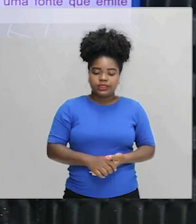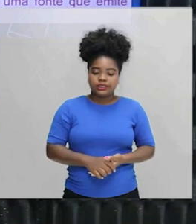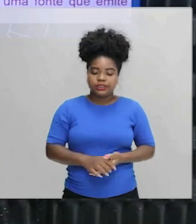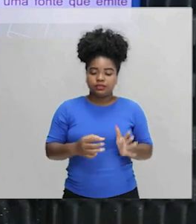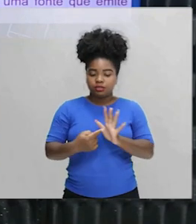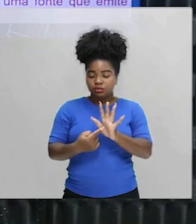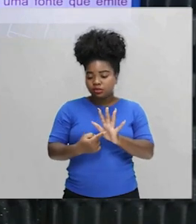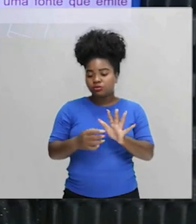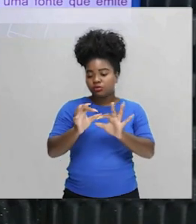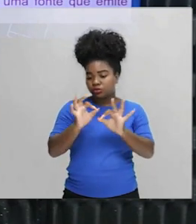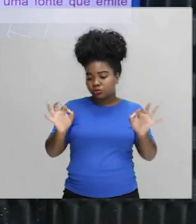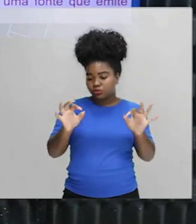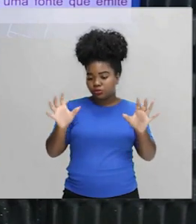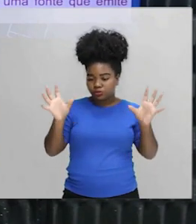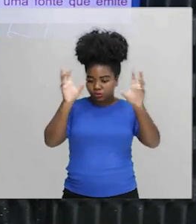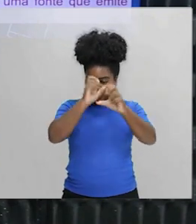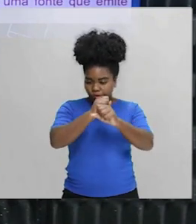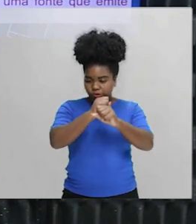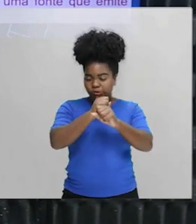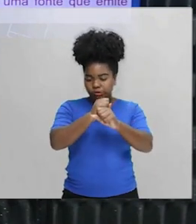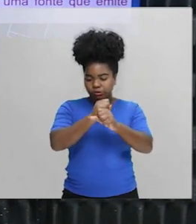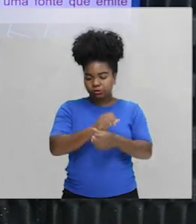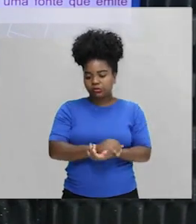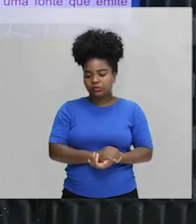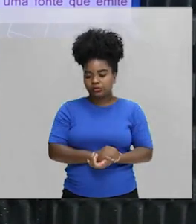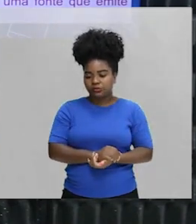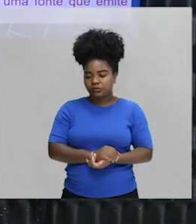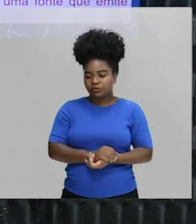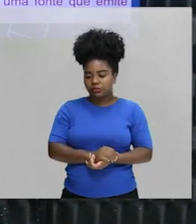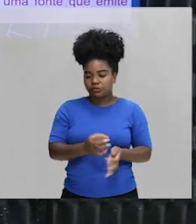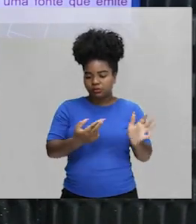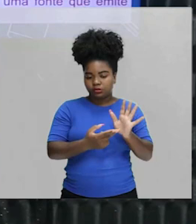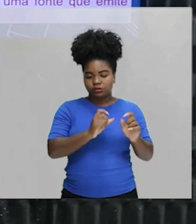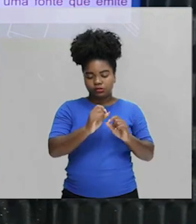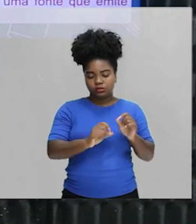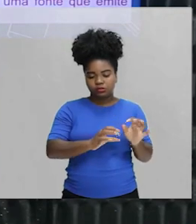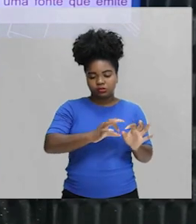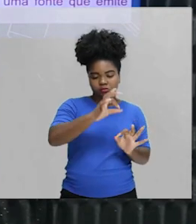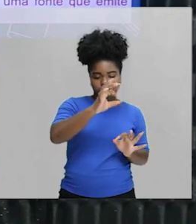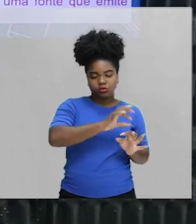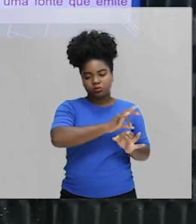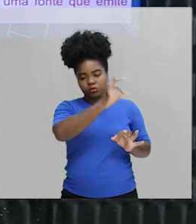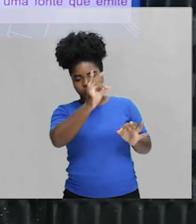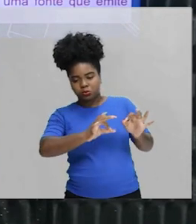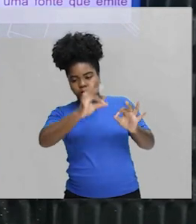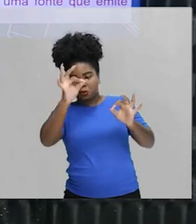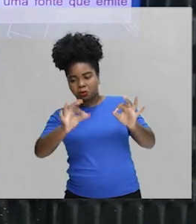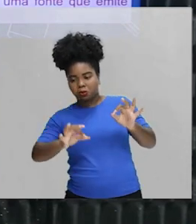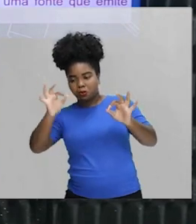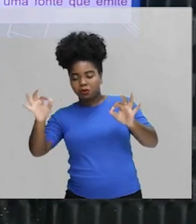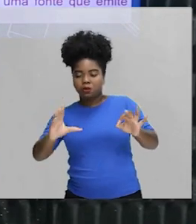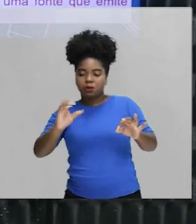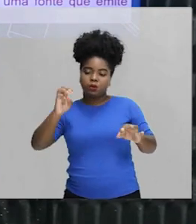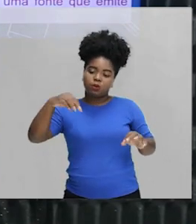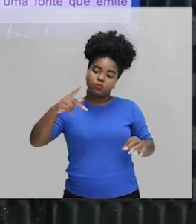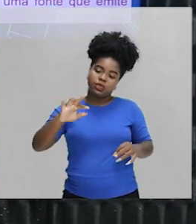vai apresentar essas linhas escuras de fato certo que vai representar os comprimentos de ondas os gases certo